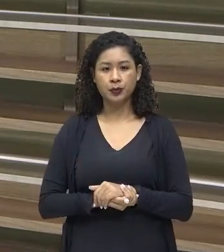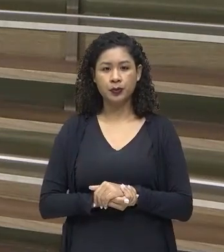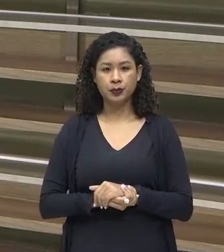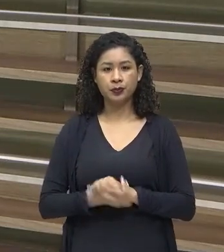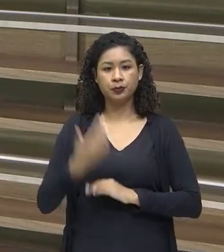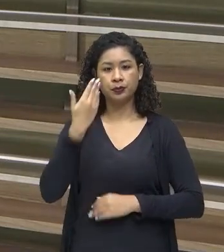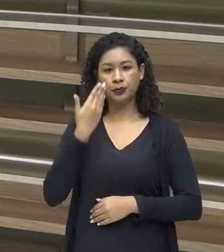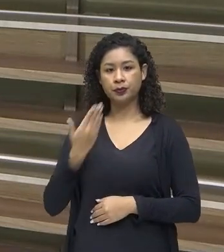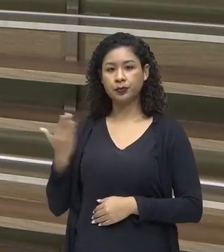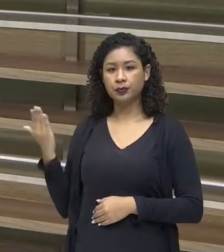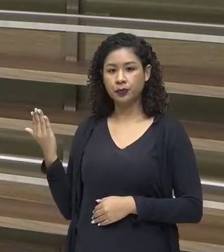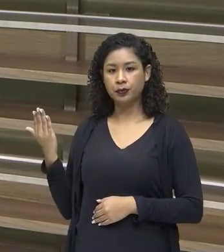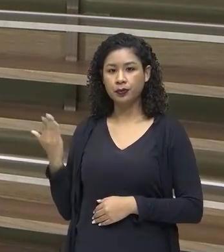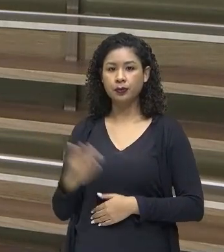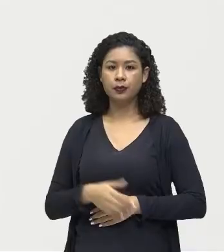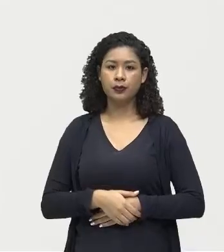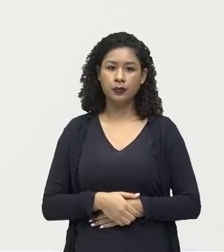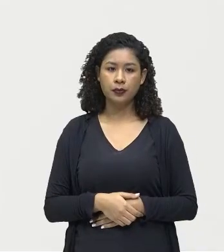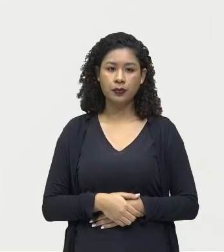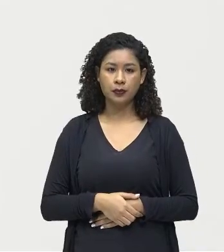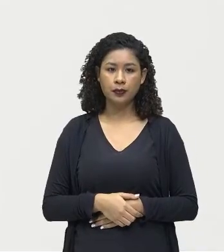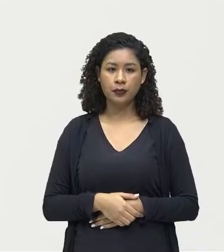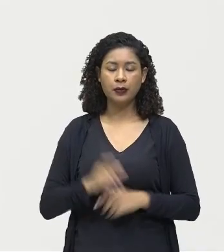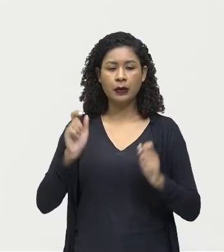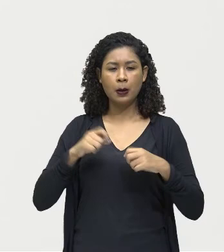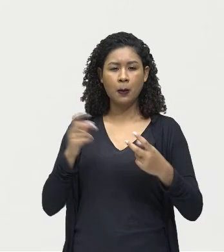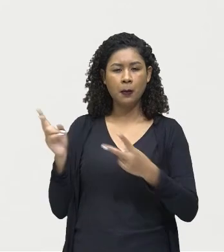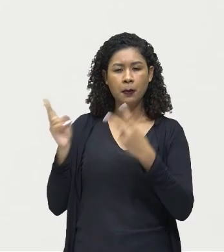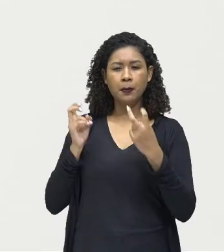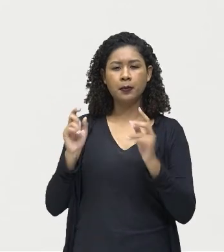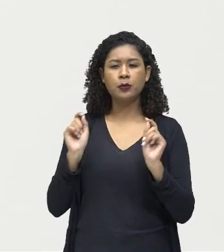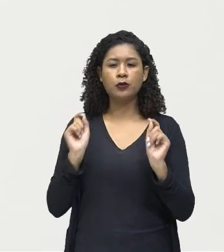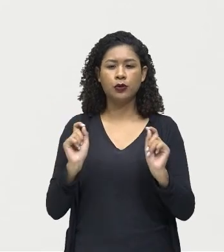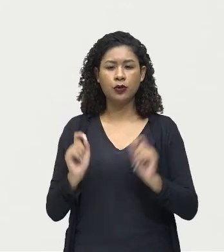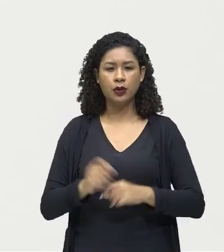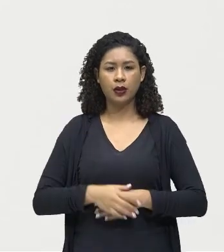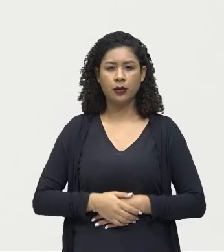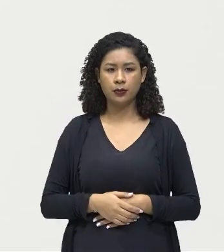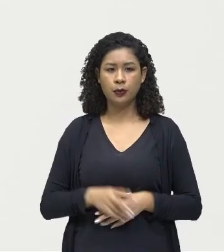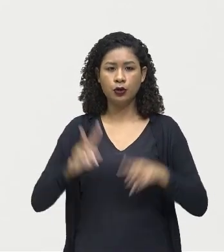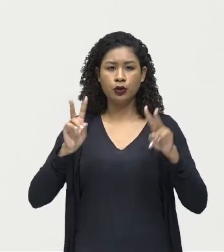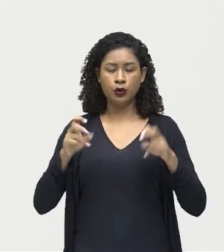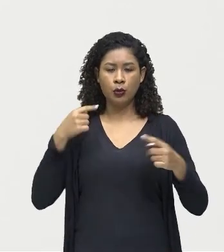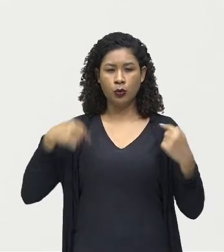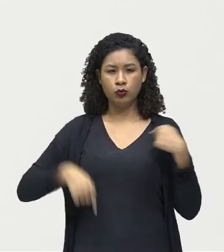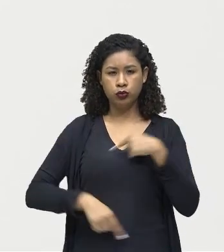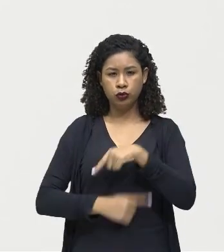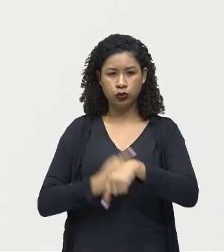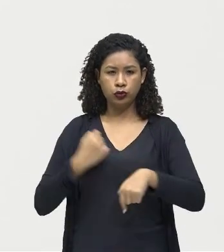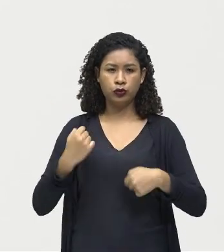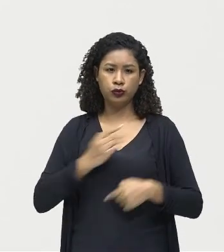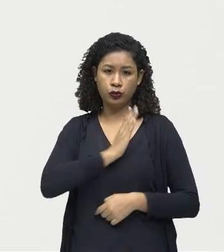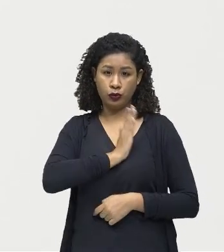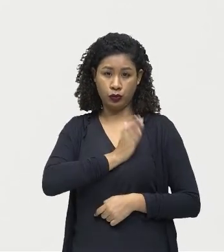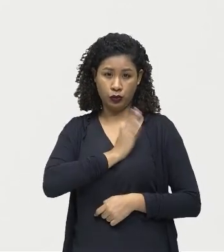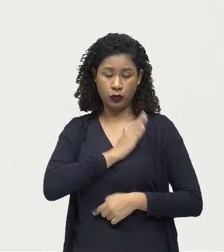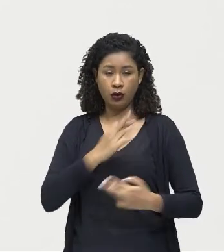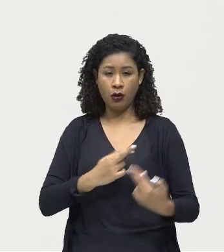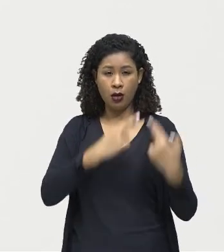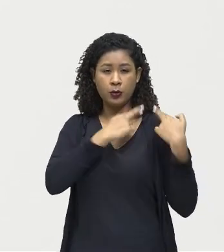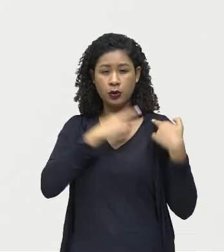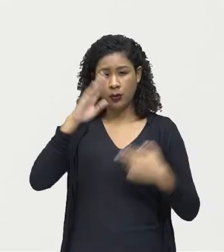Olha só, a gente observa aí na nossa questão, que o sistema cardiovascular, ele apresenta como principal